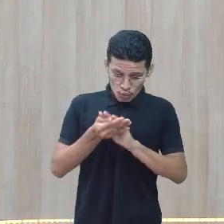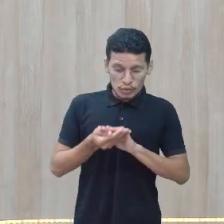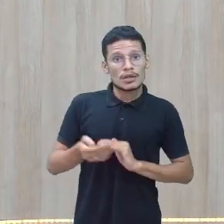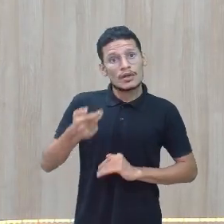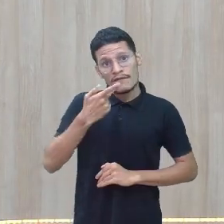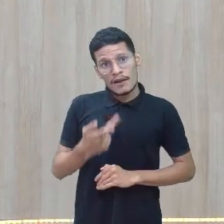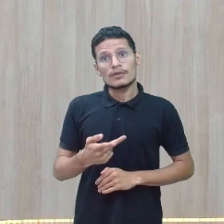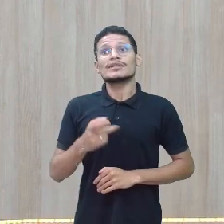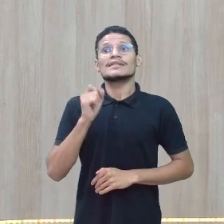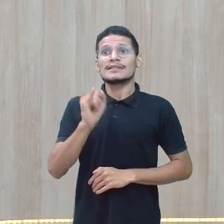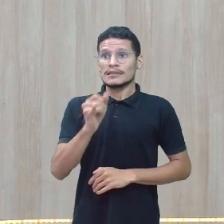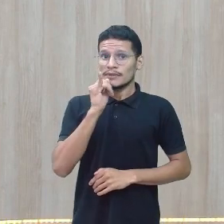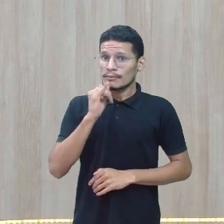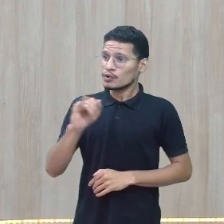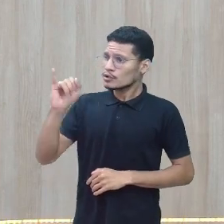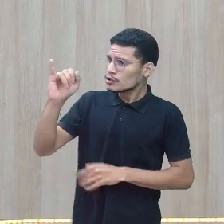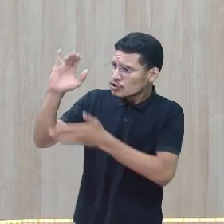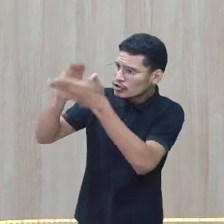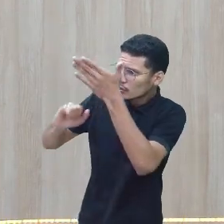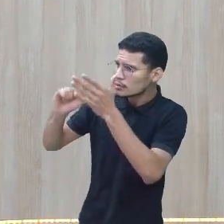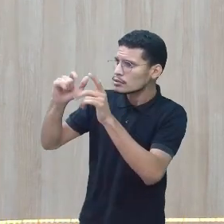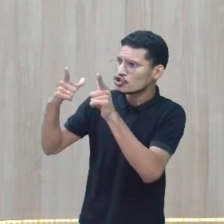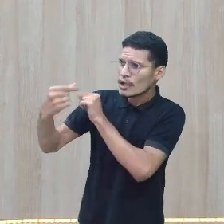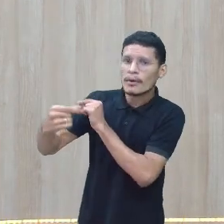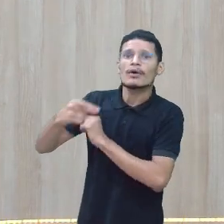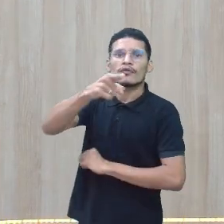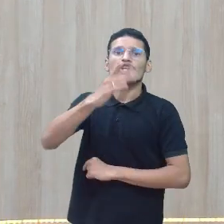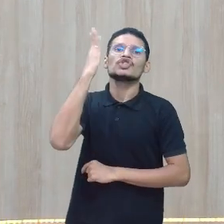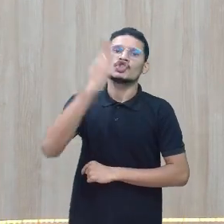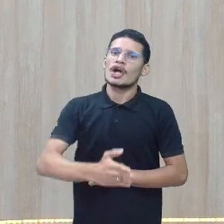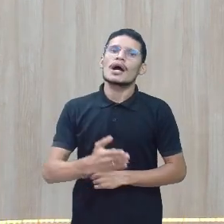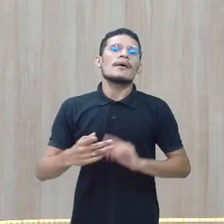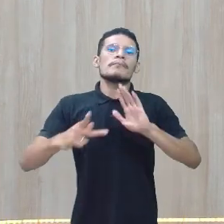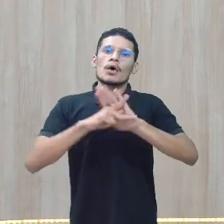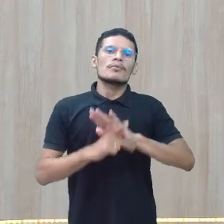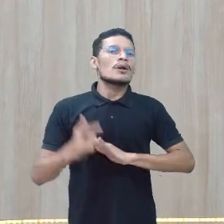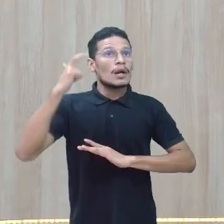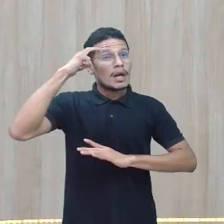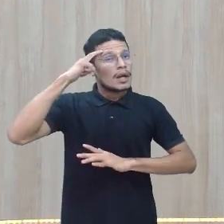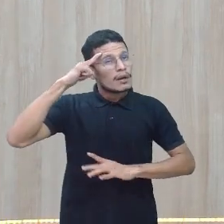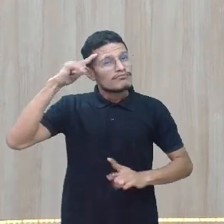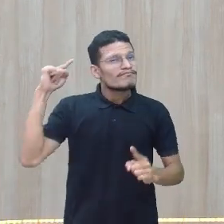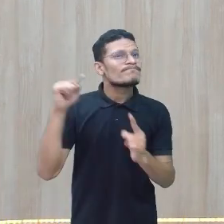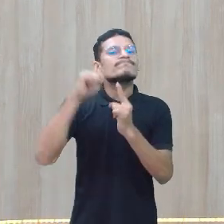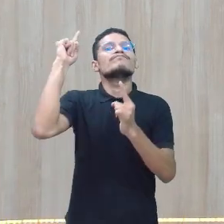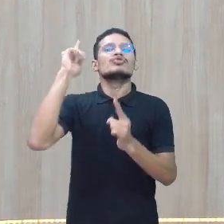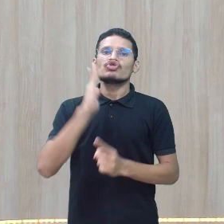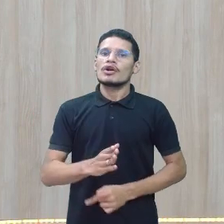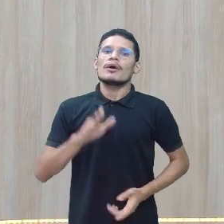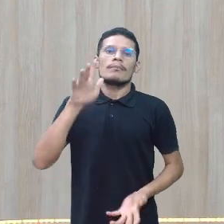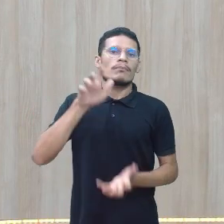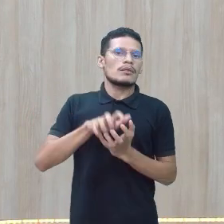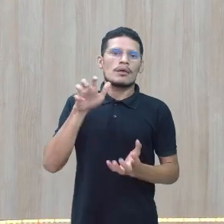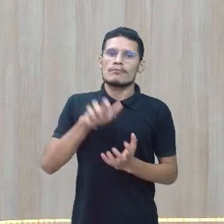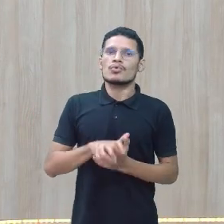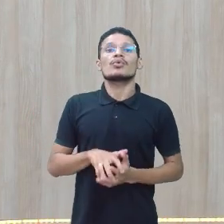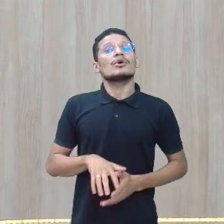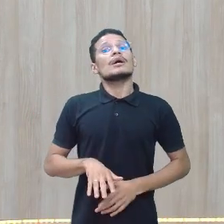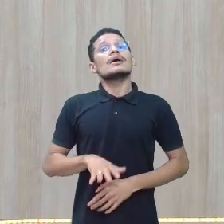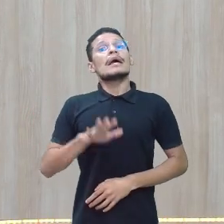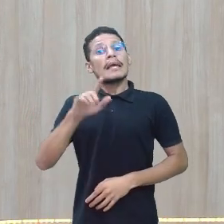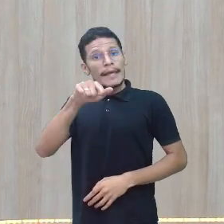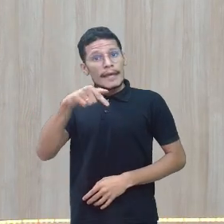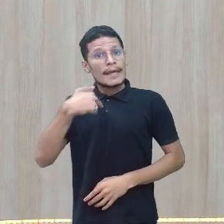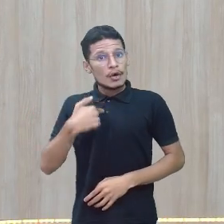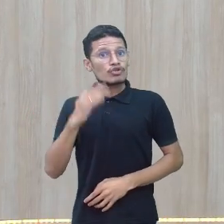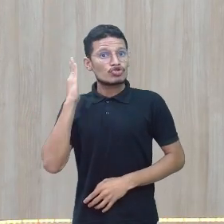se eu não tivesse colocado aqui o Japão, você ia já pensar Pernambuco, não é? É nossa região. Mas como eu coloquei ali, eu já tenho um